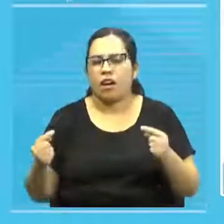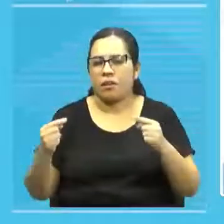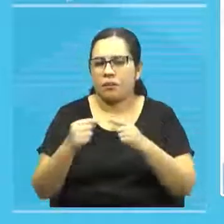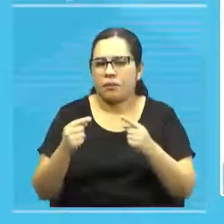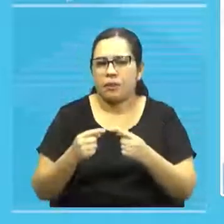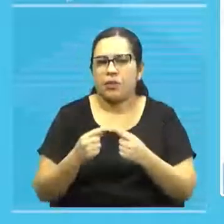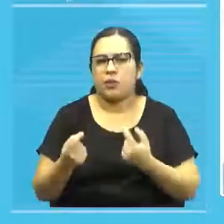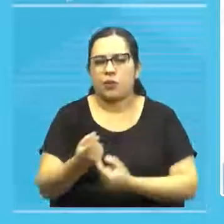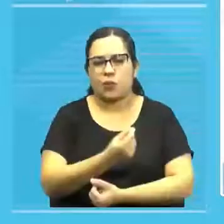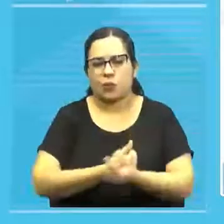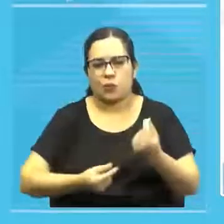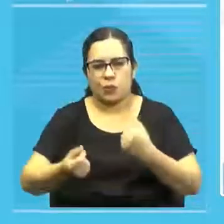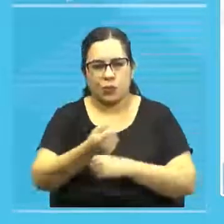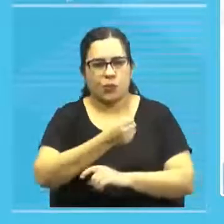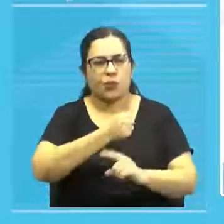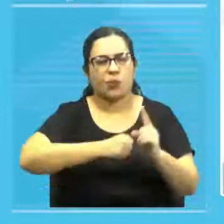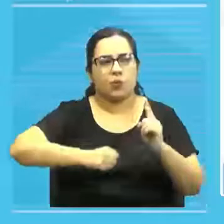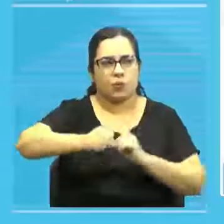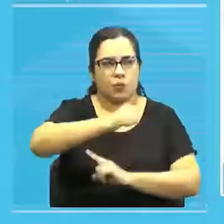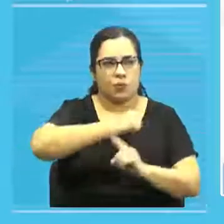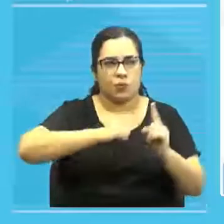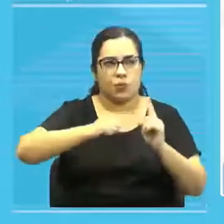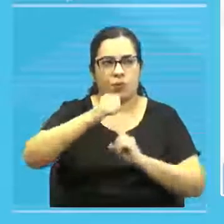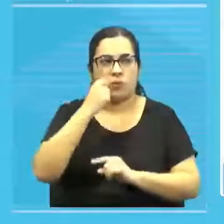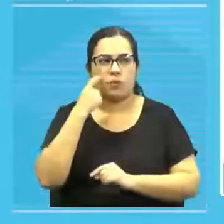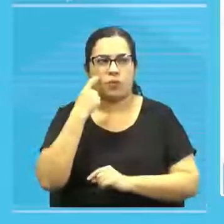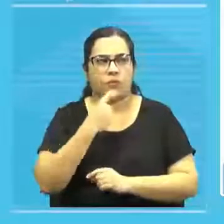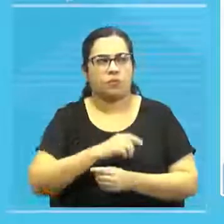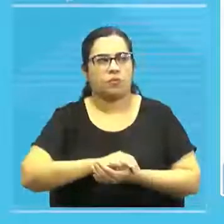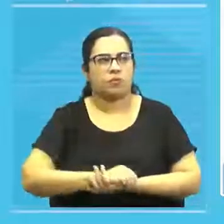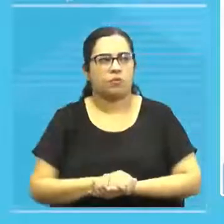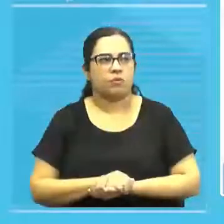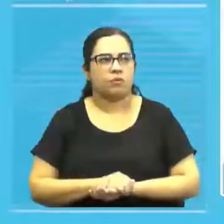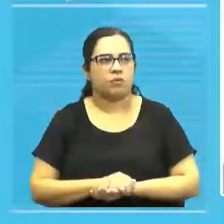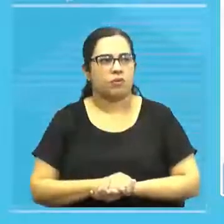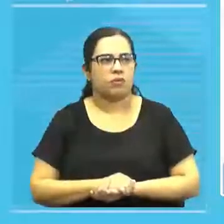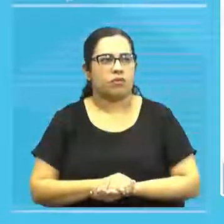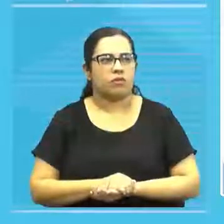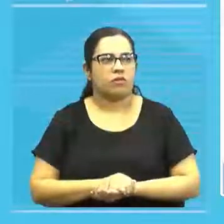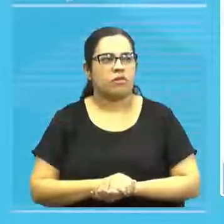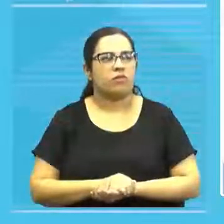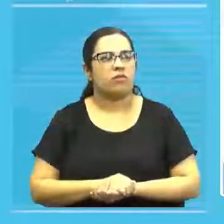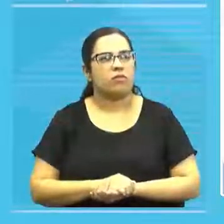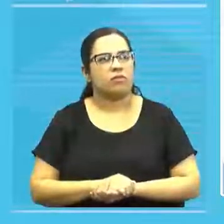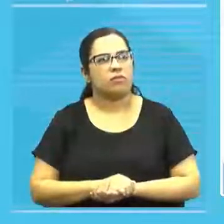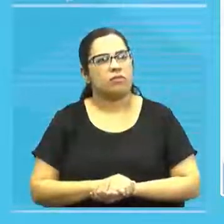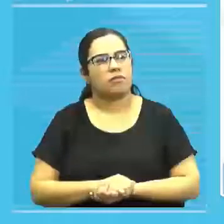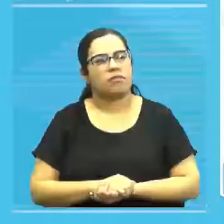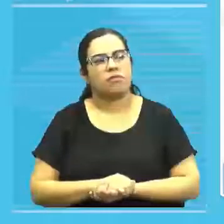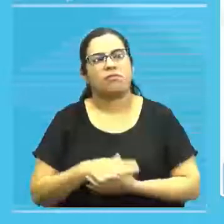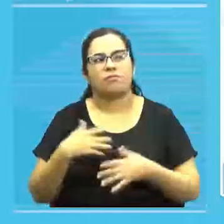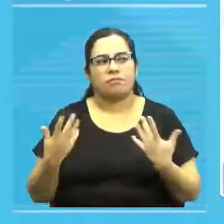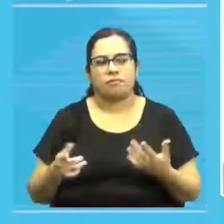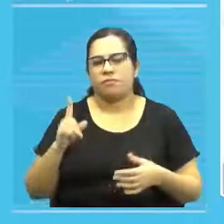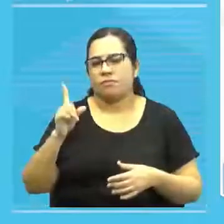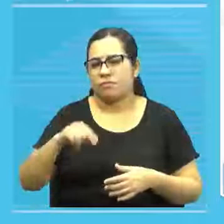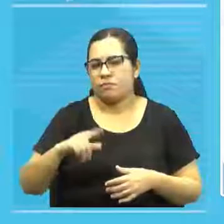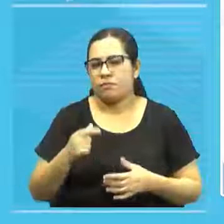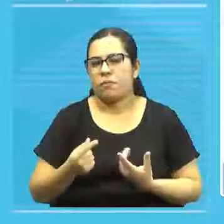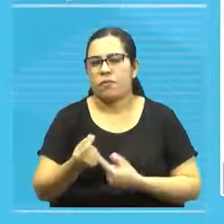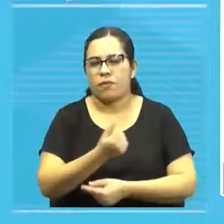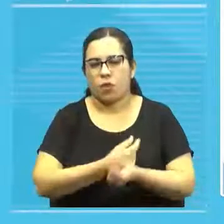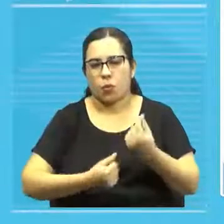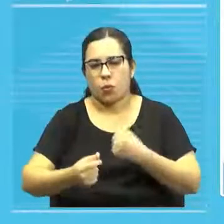econômico social tivesse eu muda a fonte aqui esse fica a fica beleza aqui é um processo